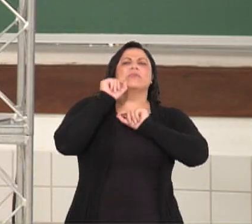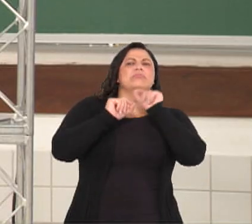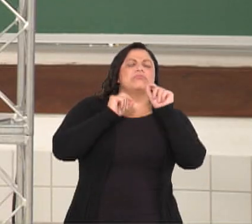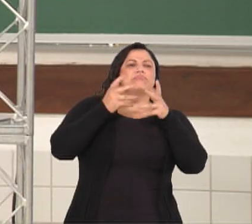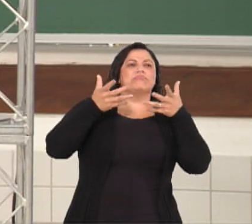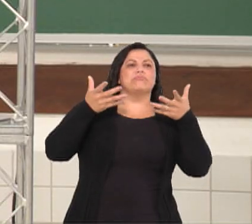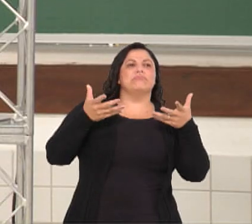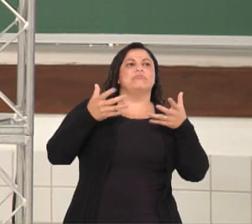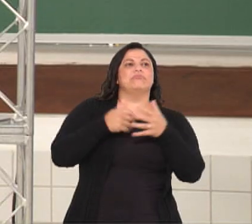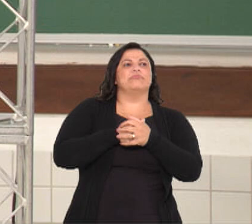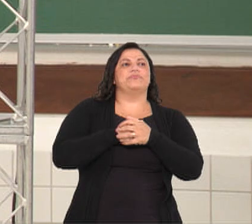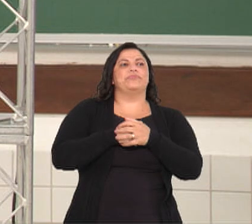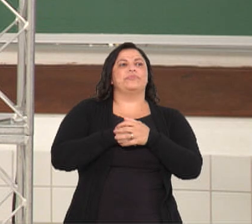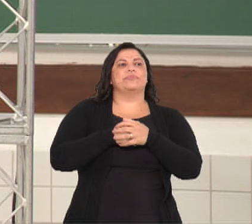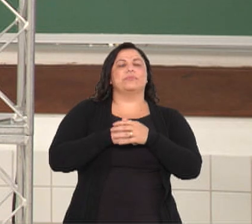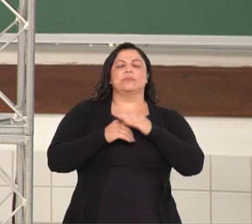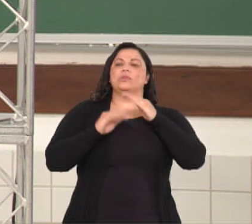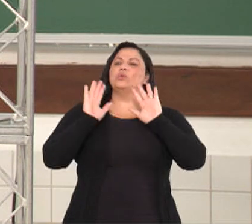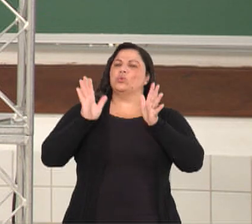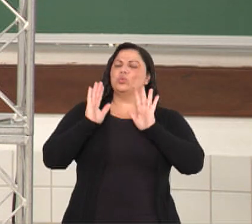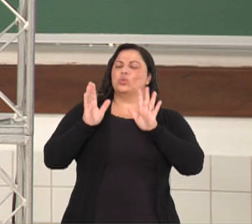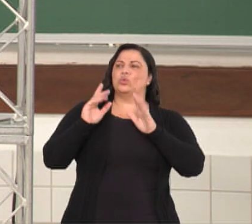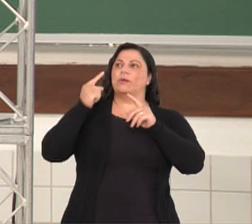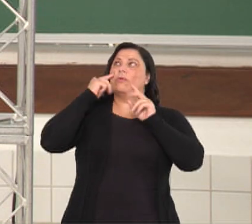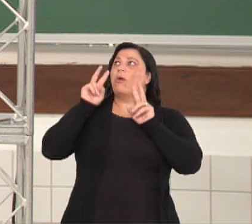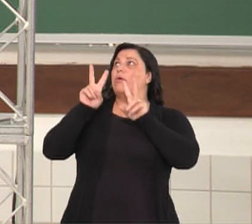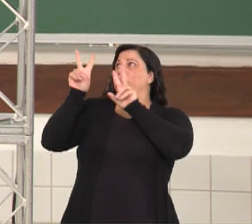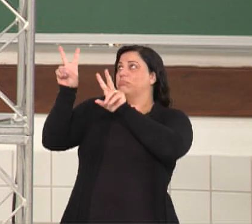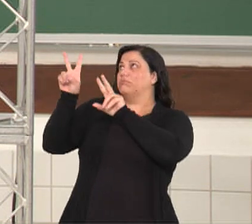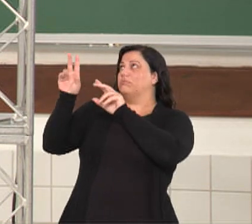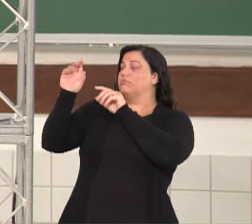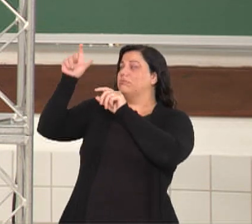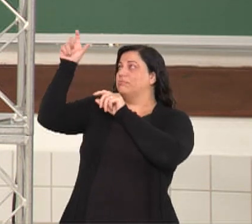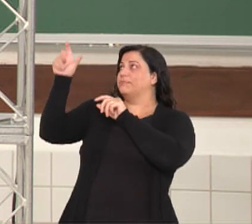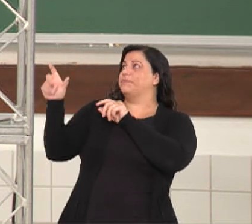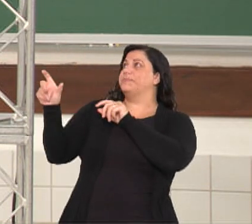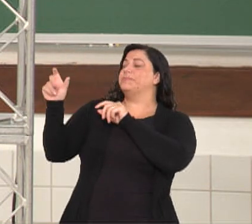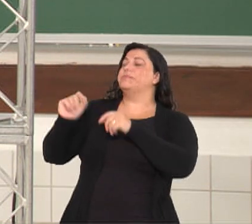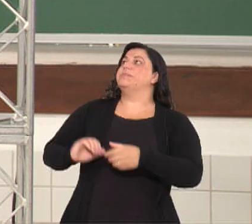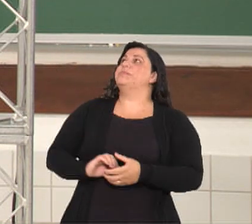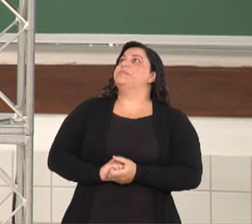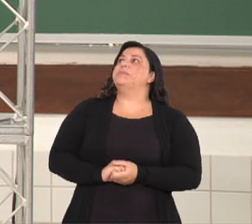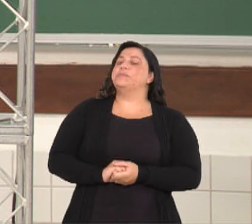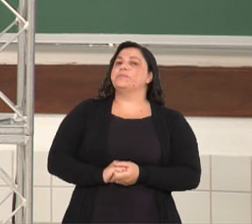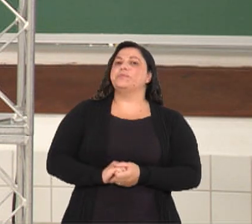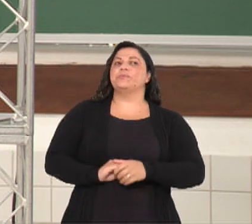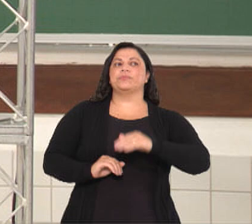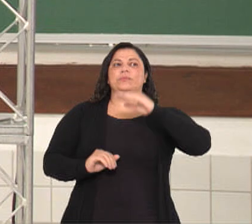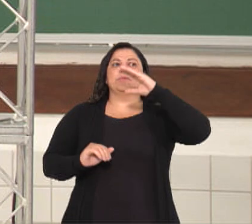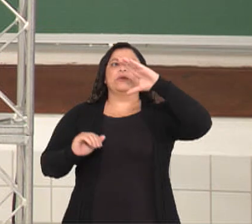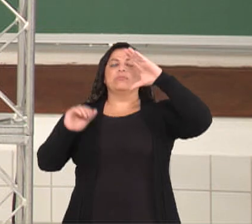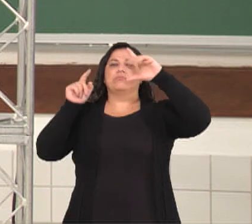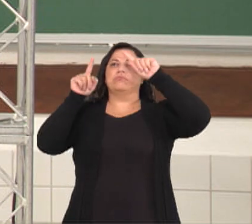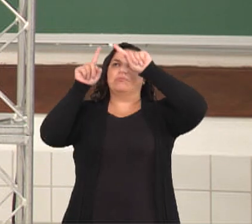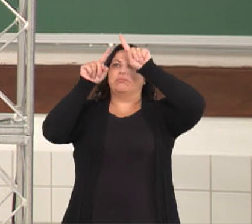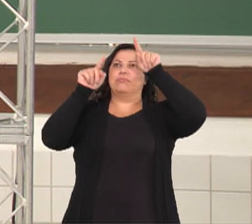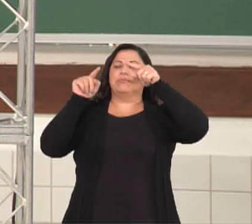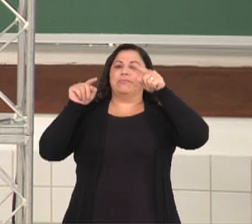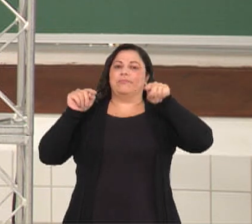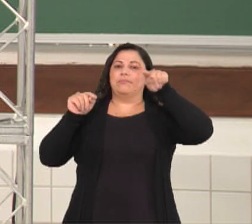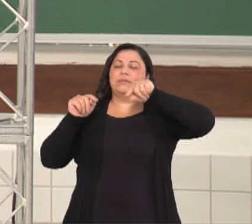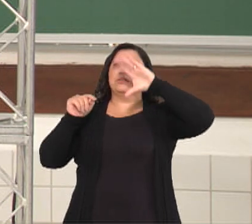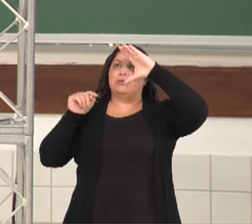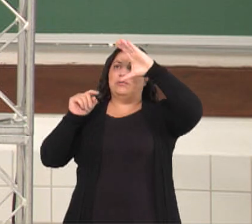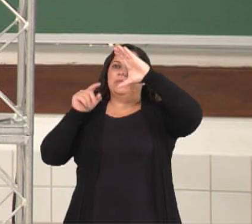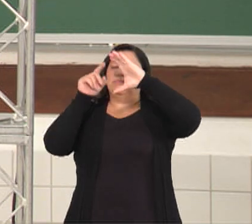já está todos separados os valores das duas cargas, 8 vezes 10 elevado a menos 6 coulombs,